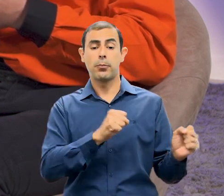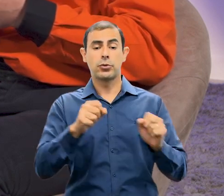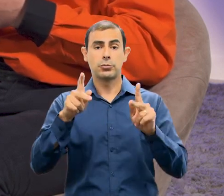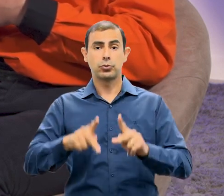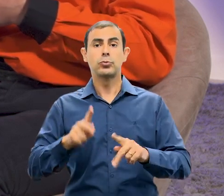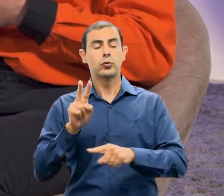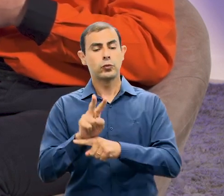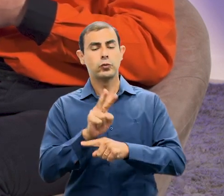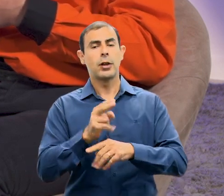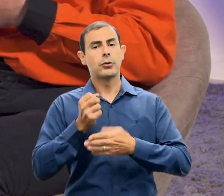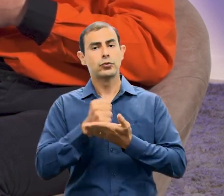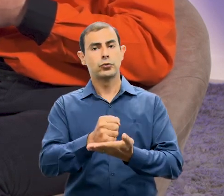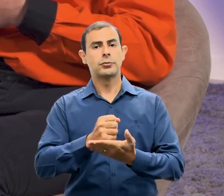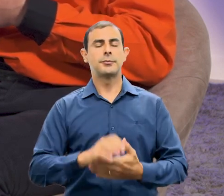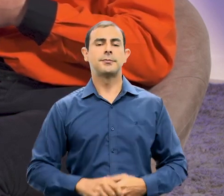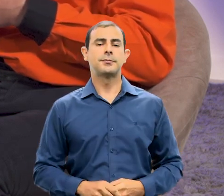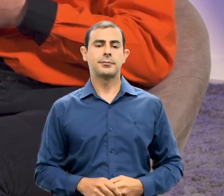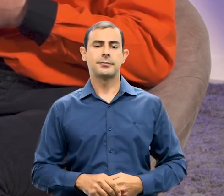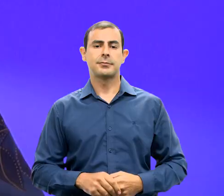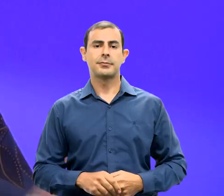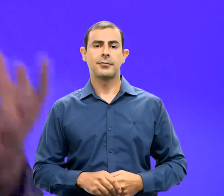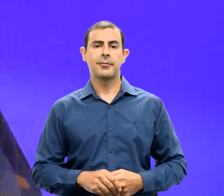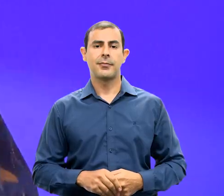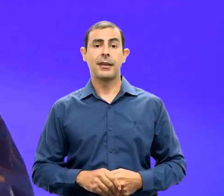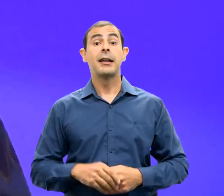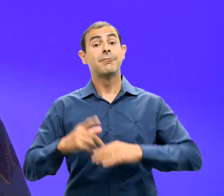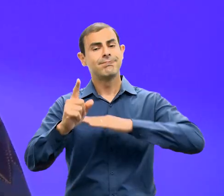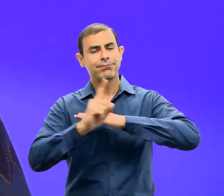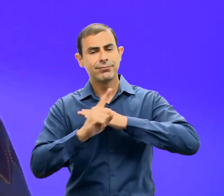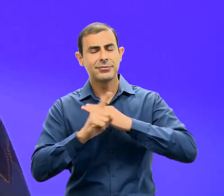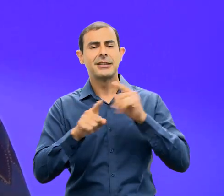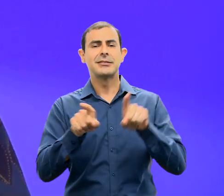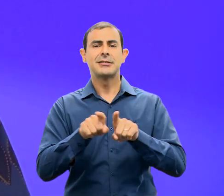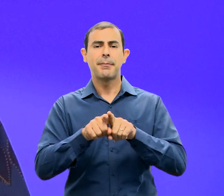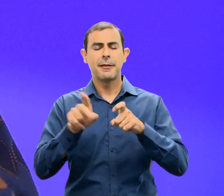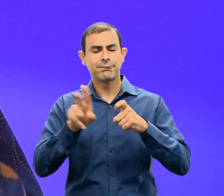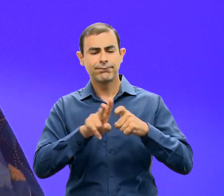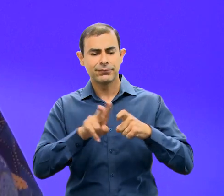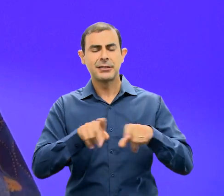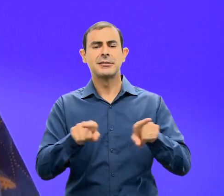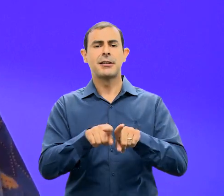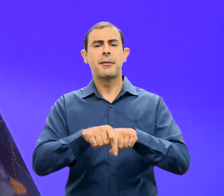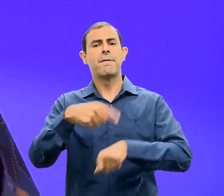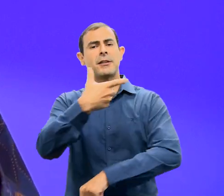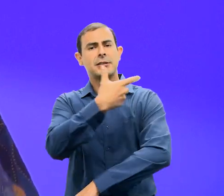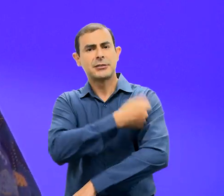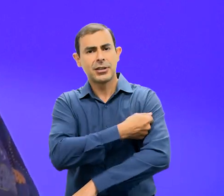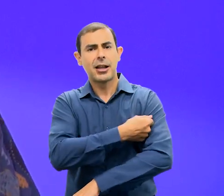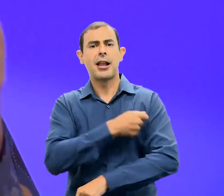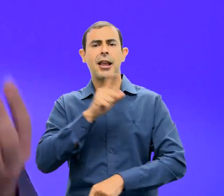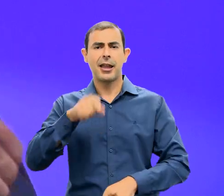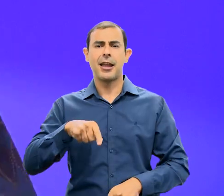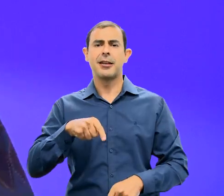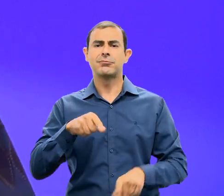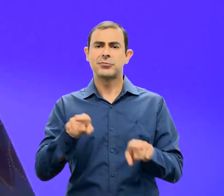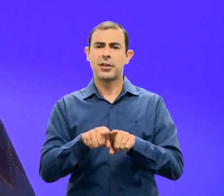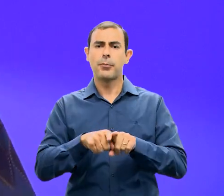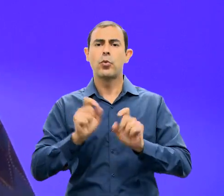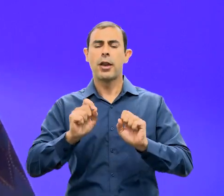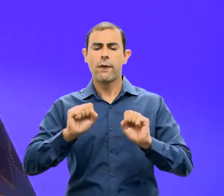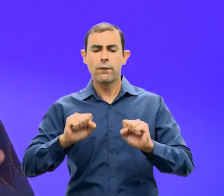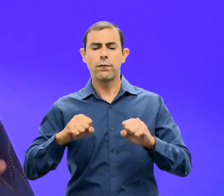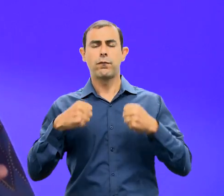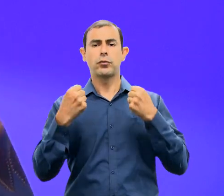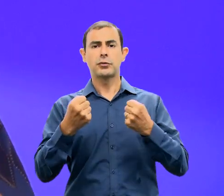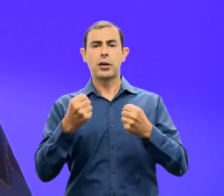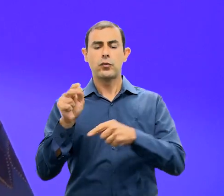isso. E levar esse atendimento, tanto a consulta quanto essa vacinação para os animais nos bairros, é uma forma de fortalecer